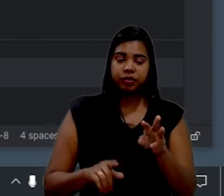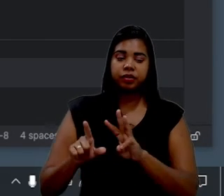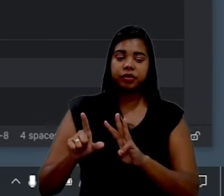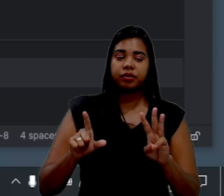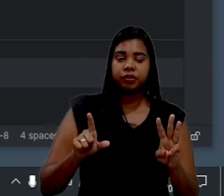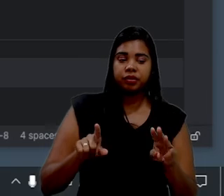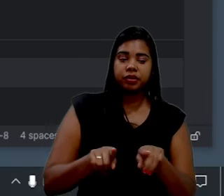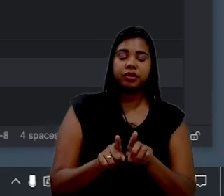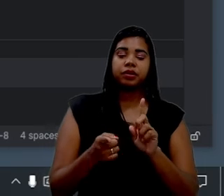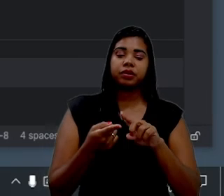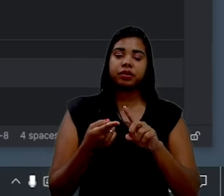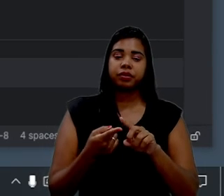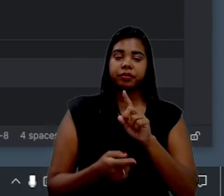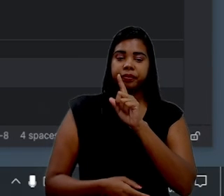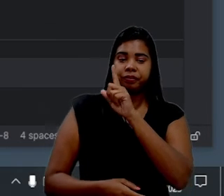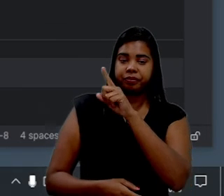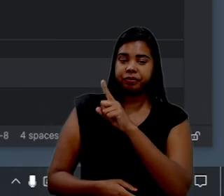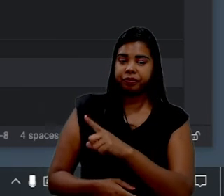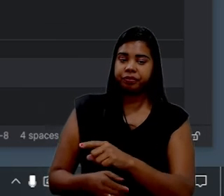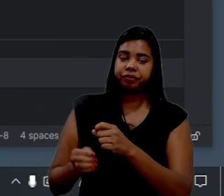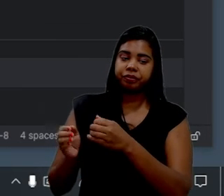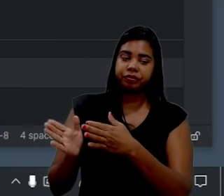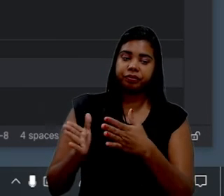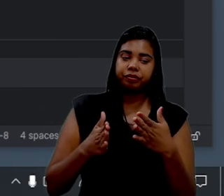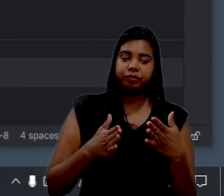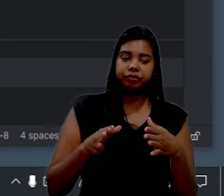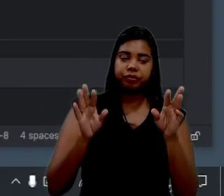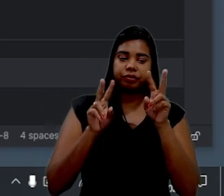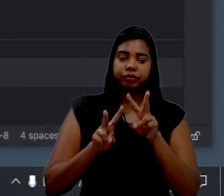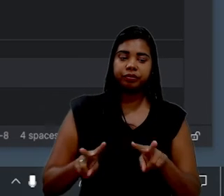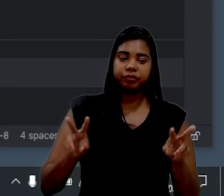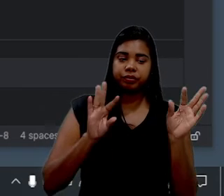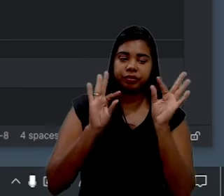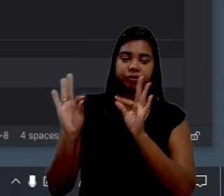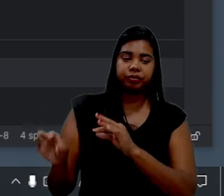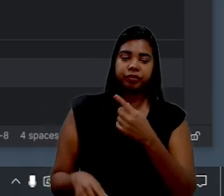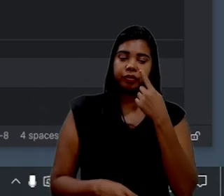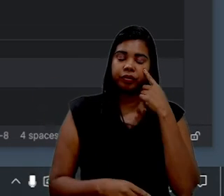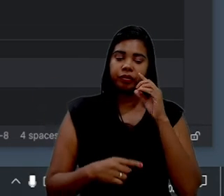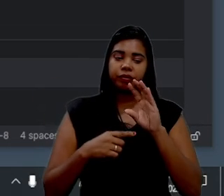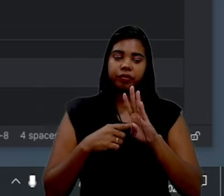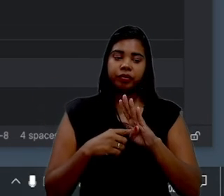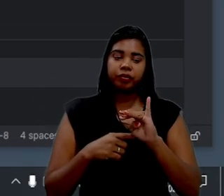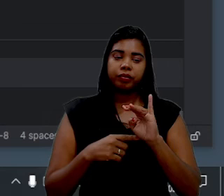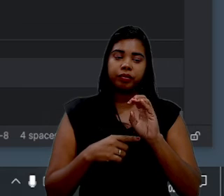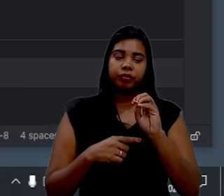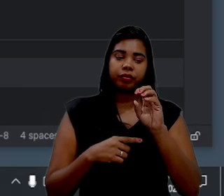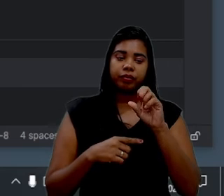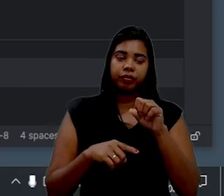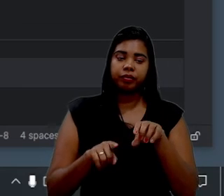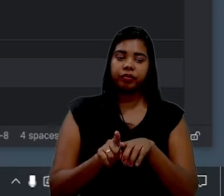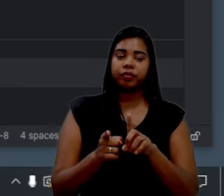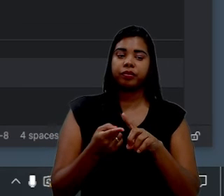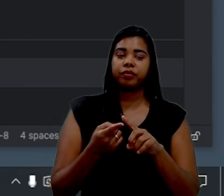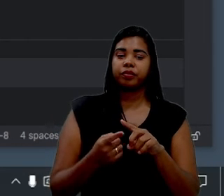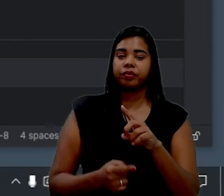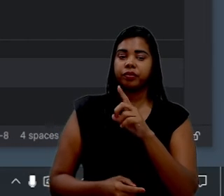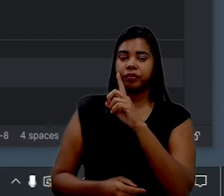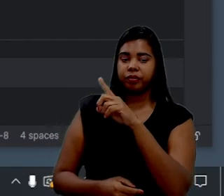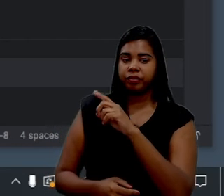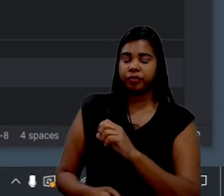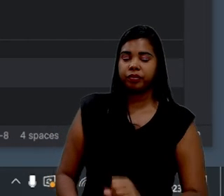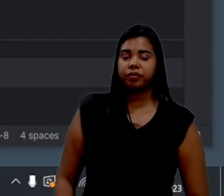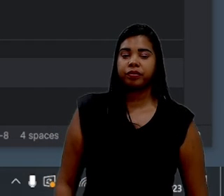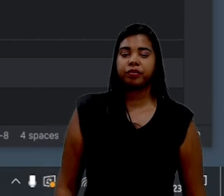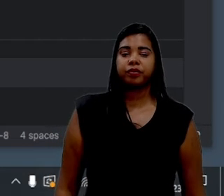renderiza, né, ele, né, faz todo o processo para a visualização. Né, chamado de views. Está aqui o template, está aqui né, o